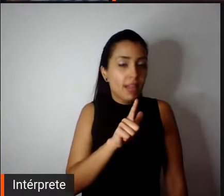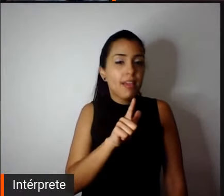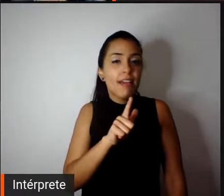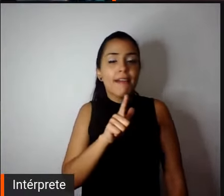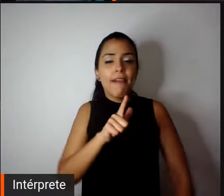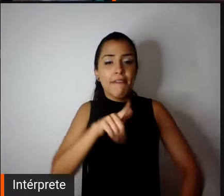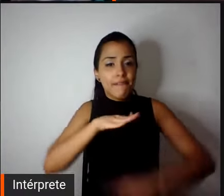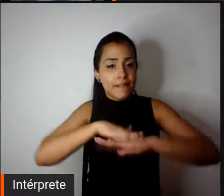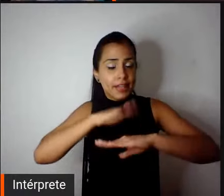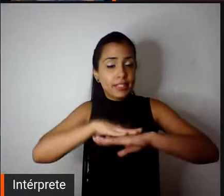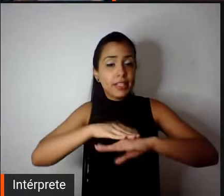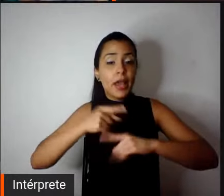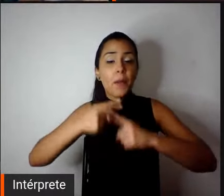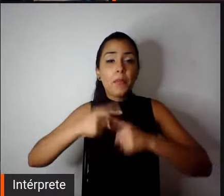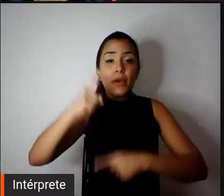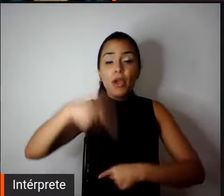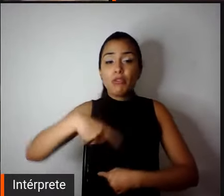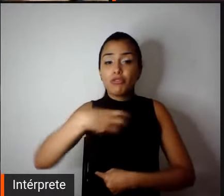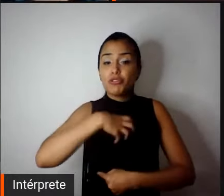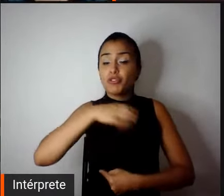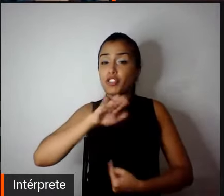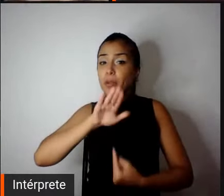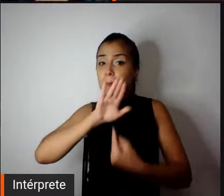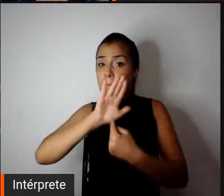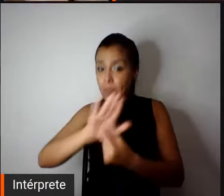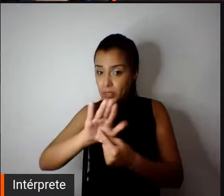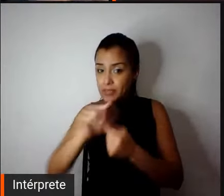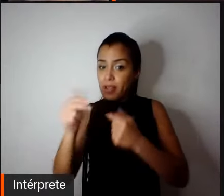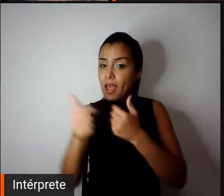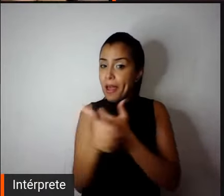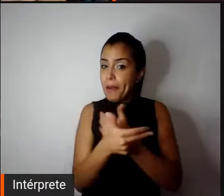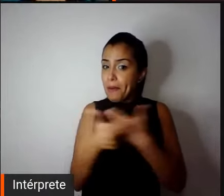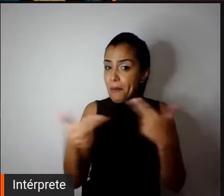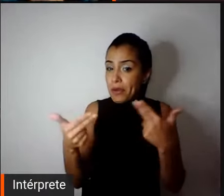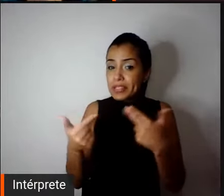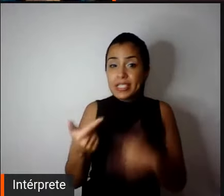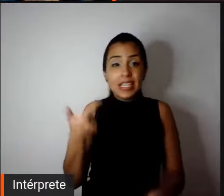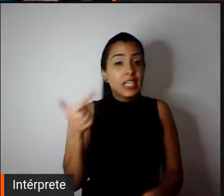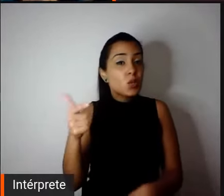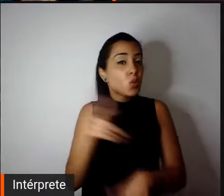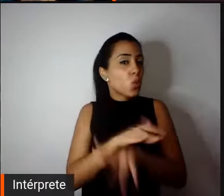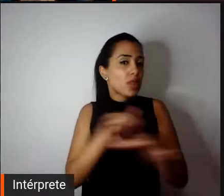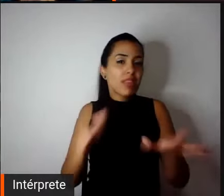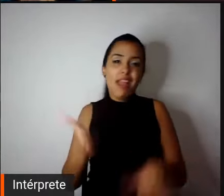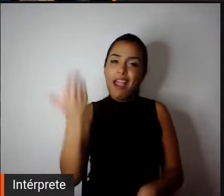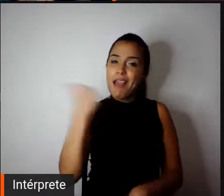porque mostram coisas que não existem mais.